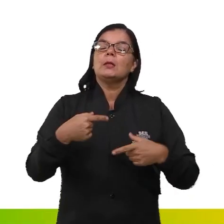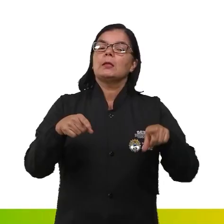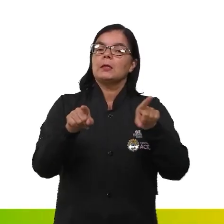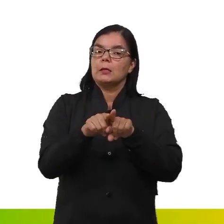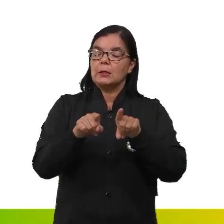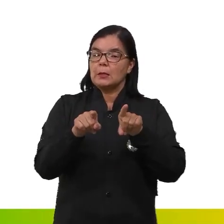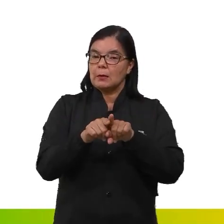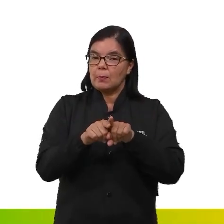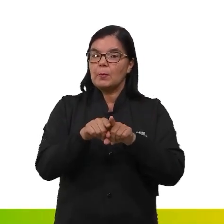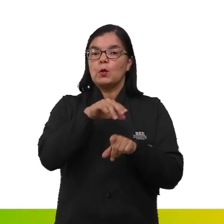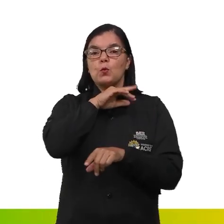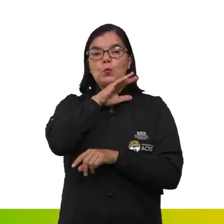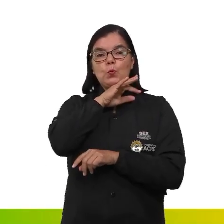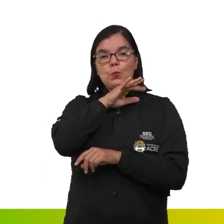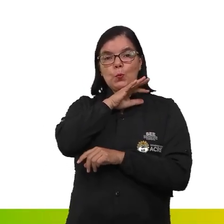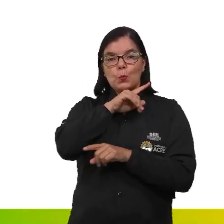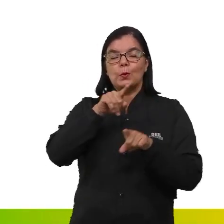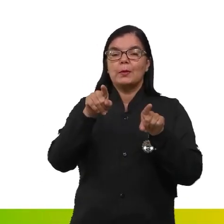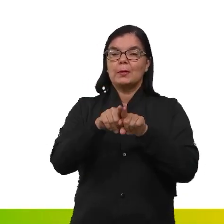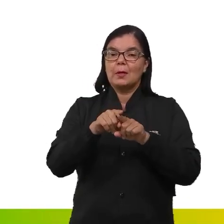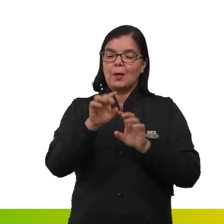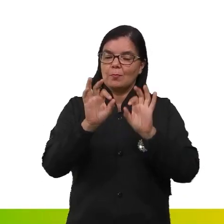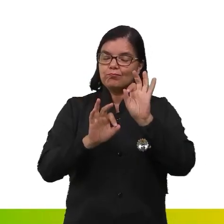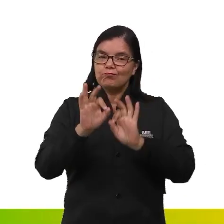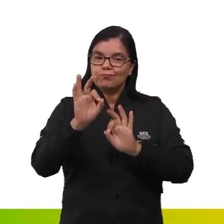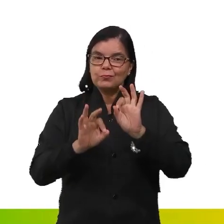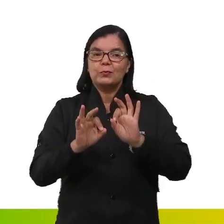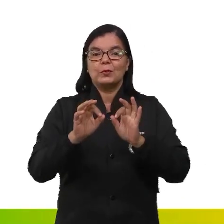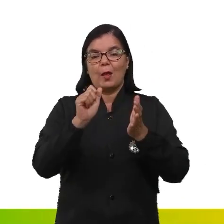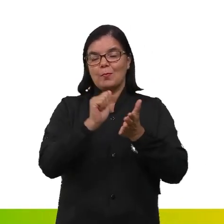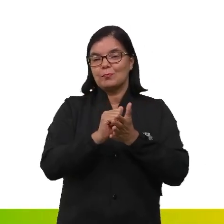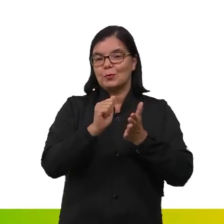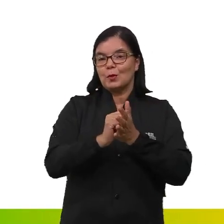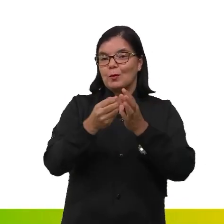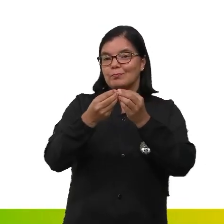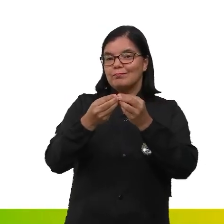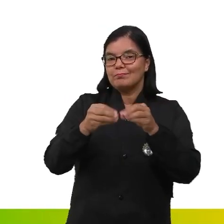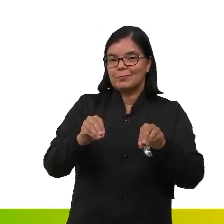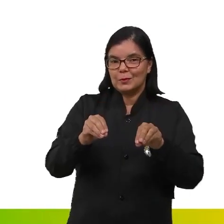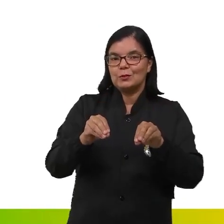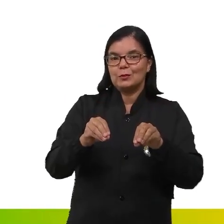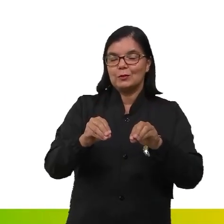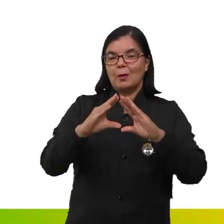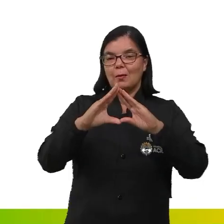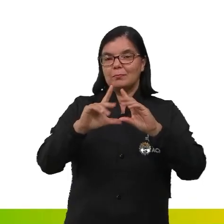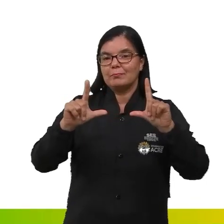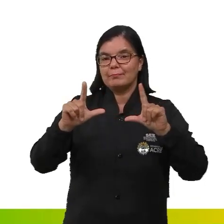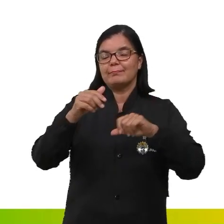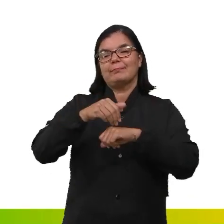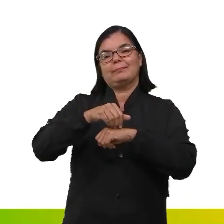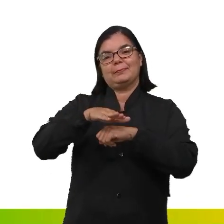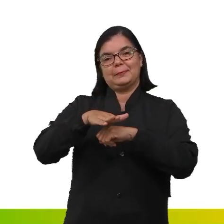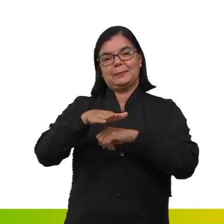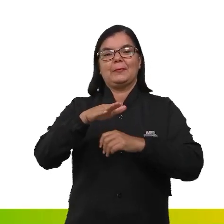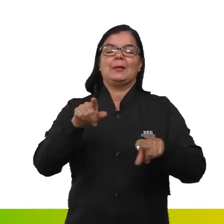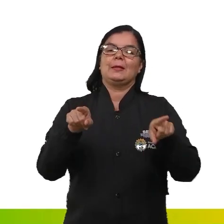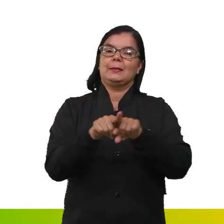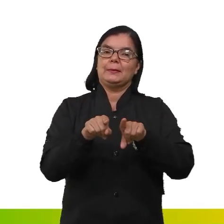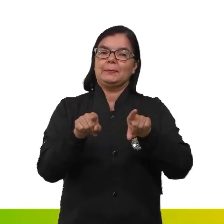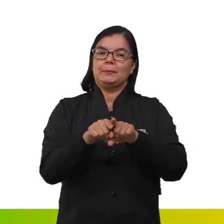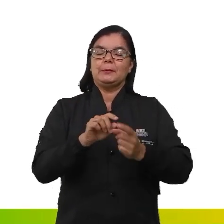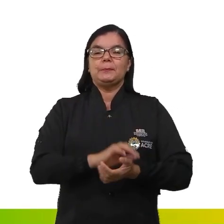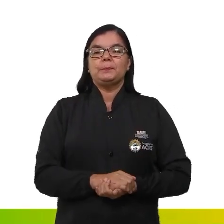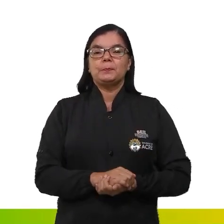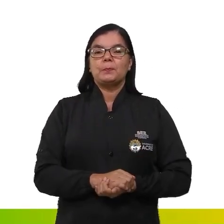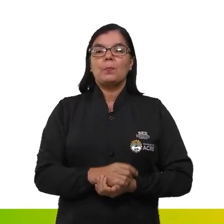E como um defeito na construção. Então, ela prejudica a clareza da mensagem também. E aí eu